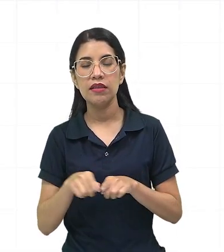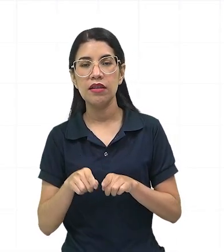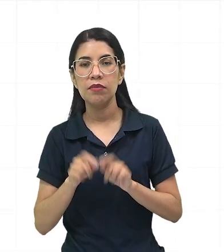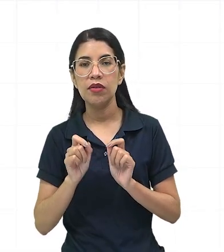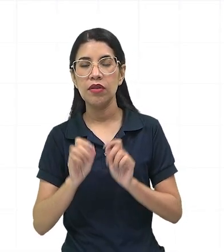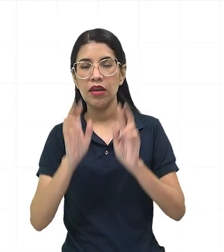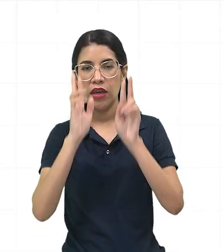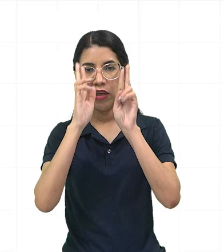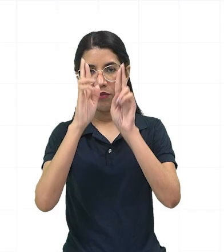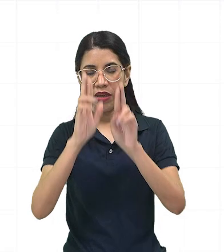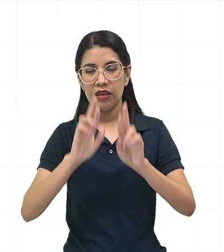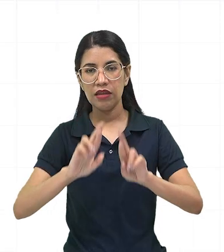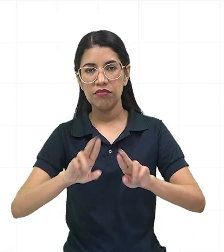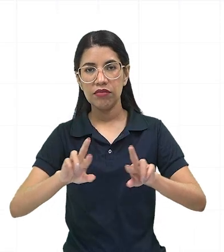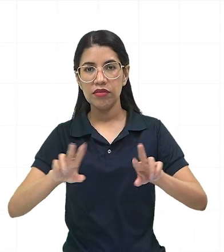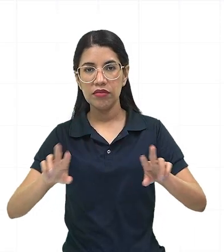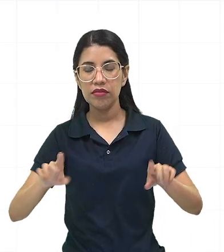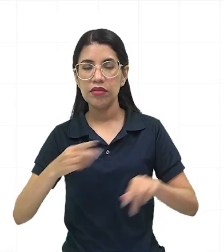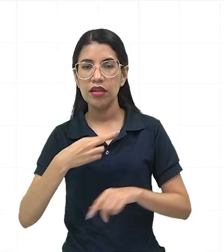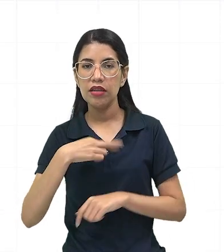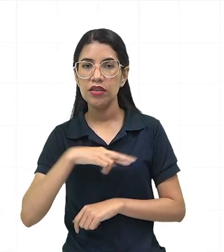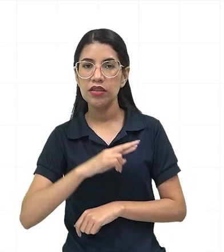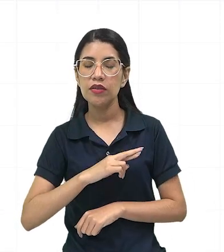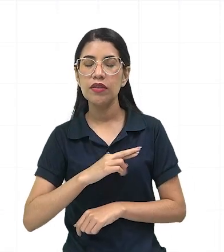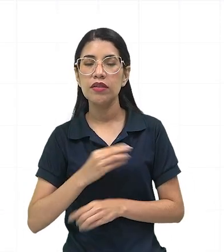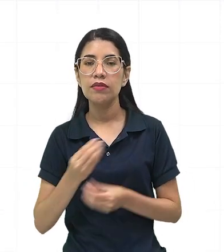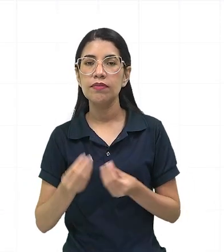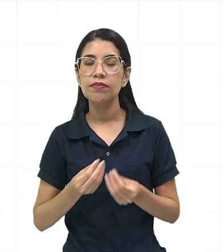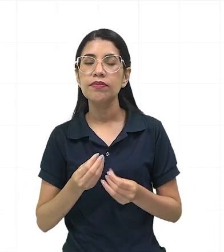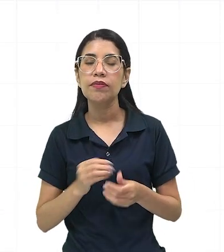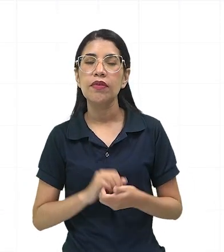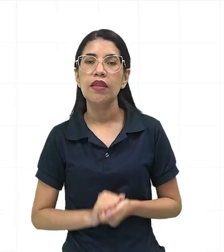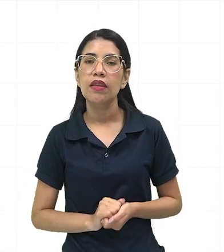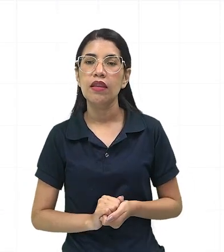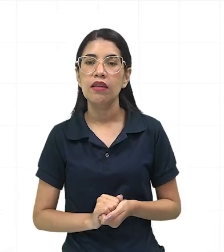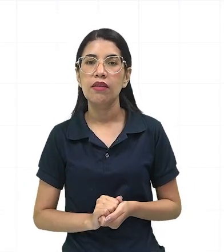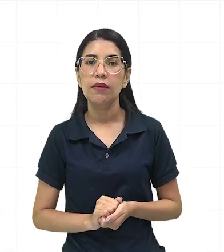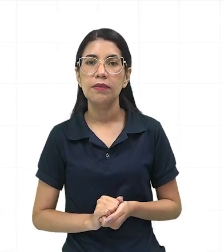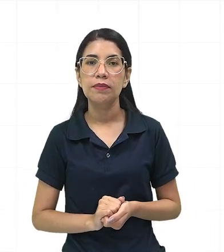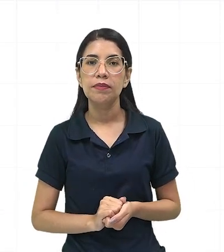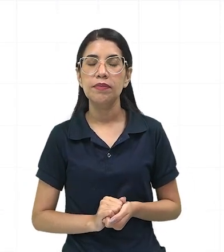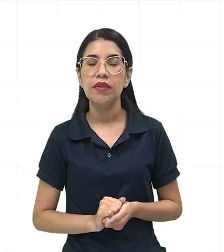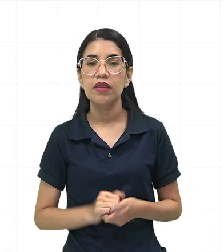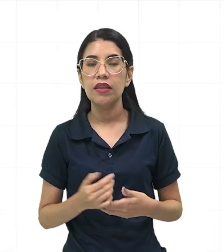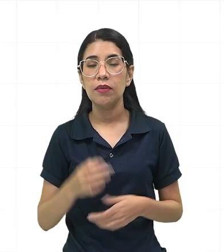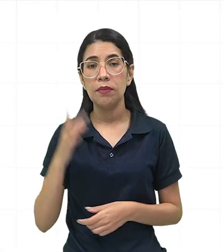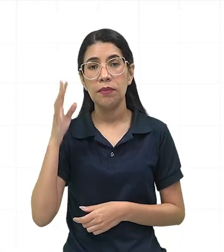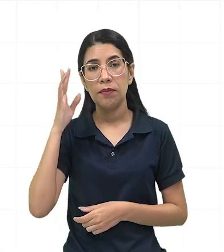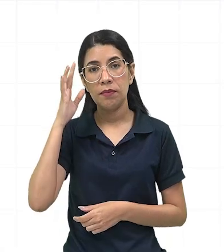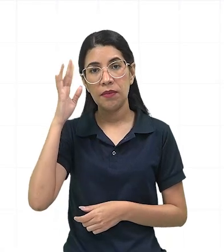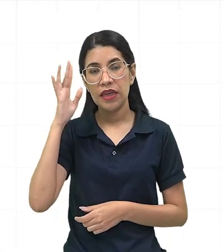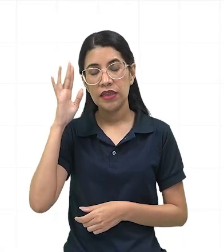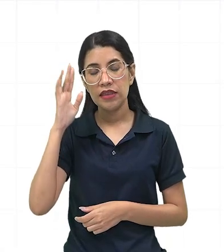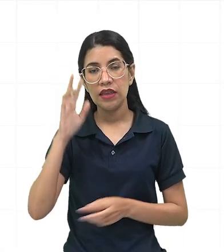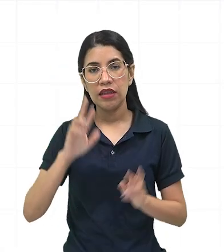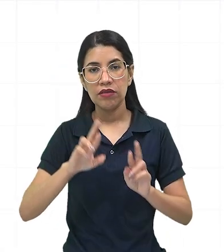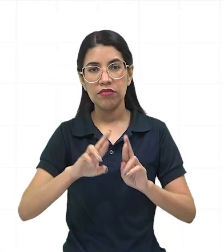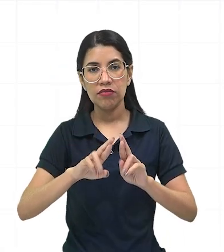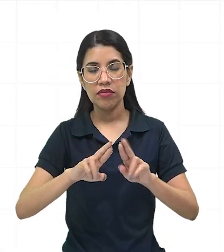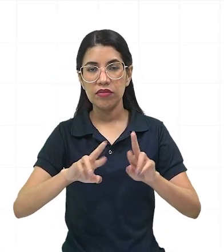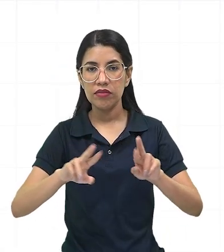devido respeito a essa diversidade de religiões. Então, nós poderíamos dizer que pensar na